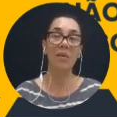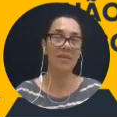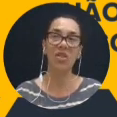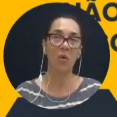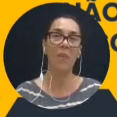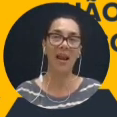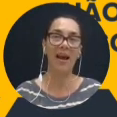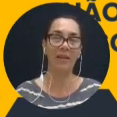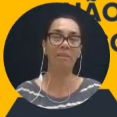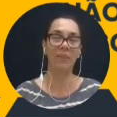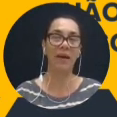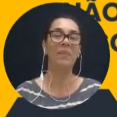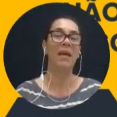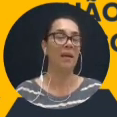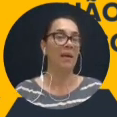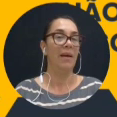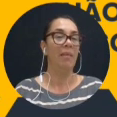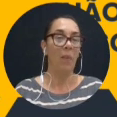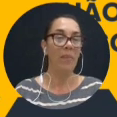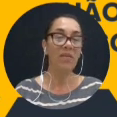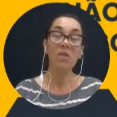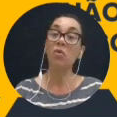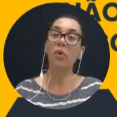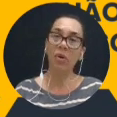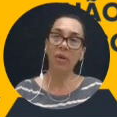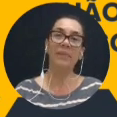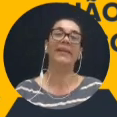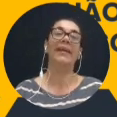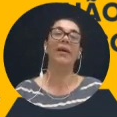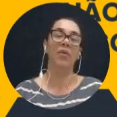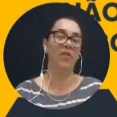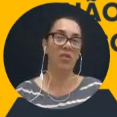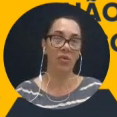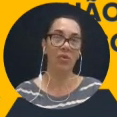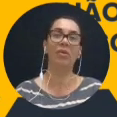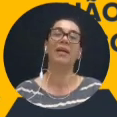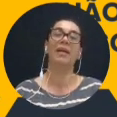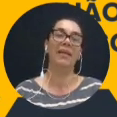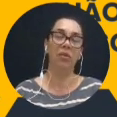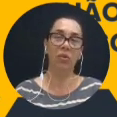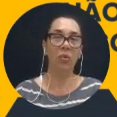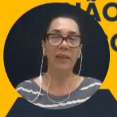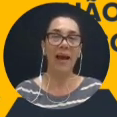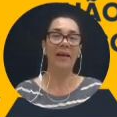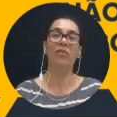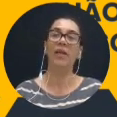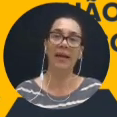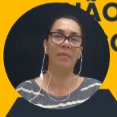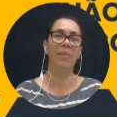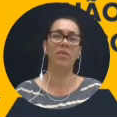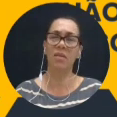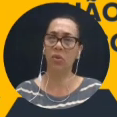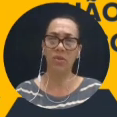elas não existe como palavra, tá? Bom, mas vamos supor que o professor teve todo o cuidado,